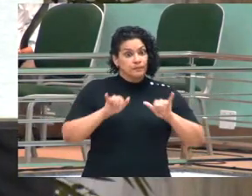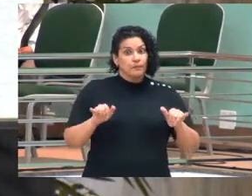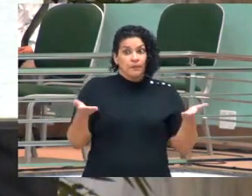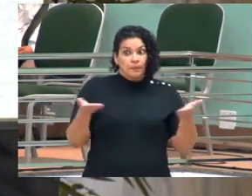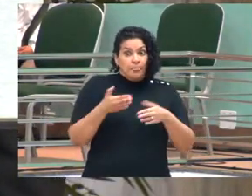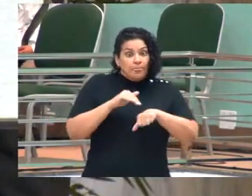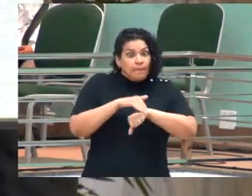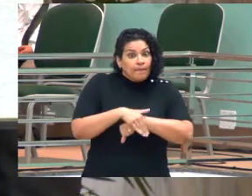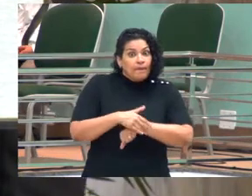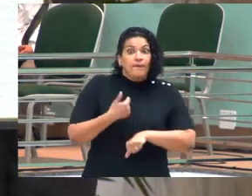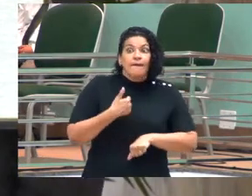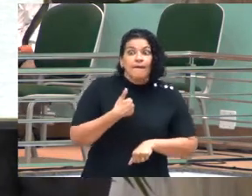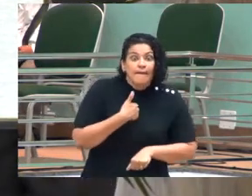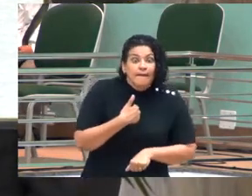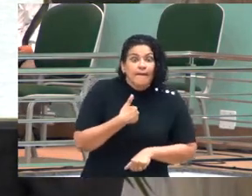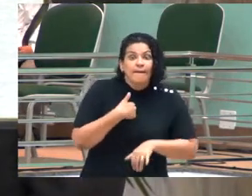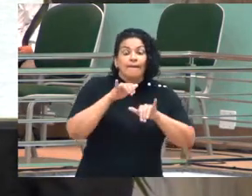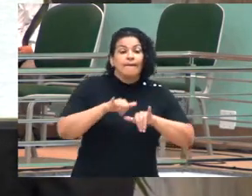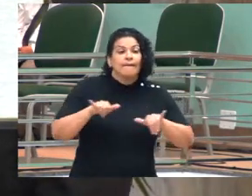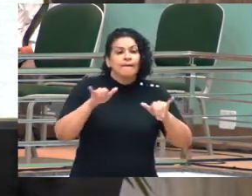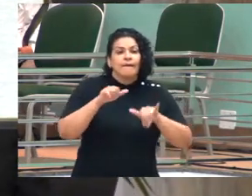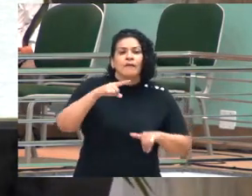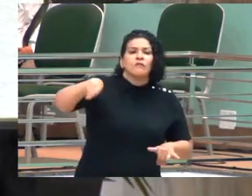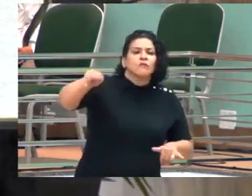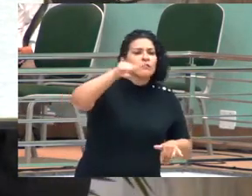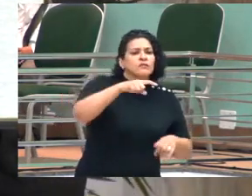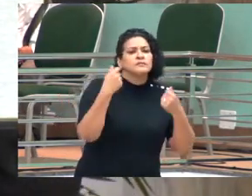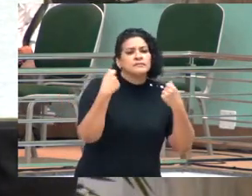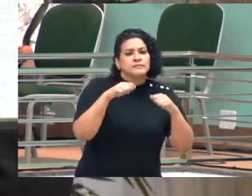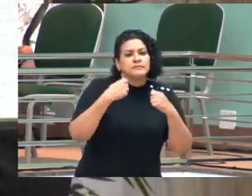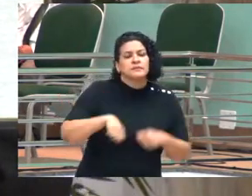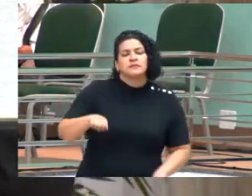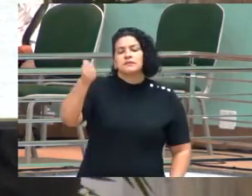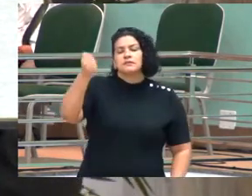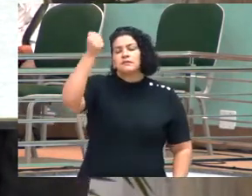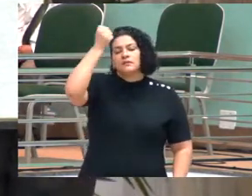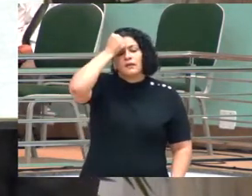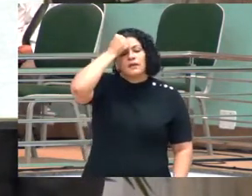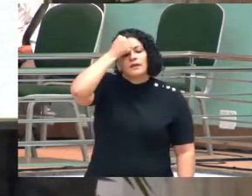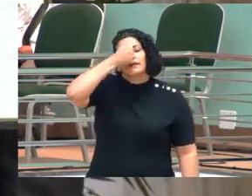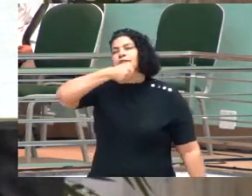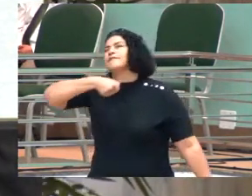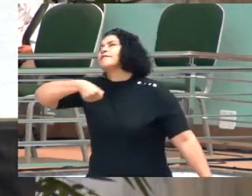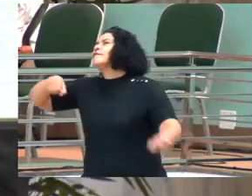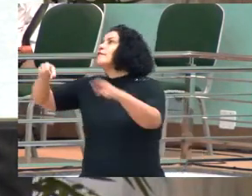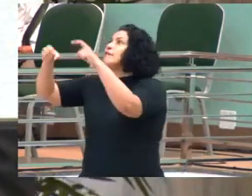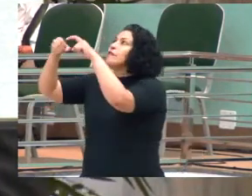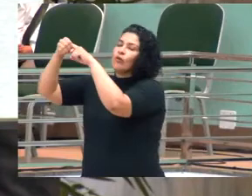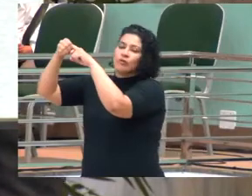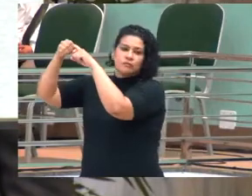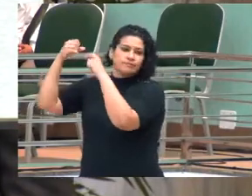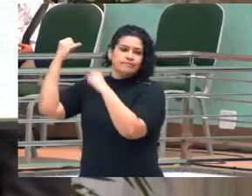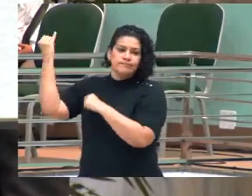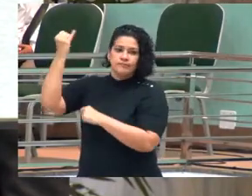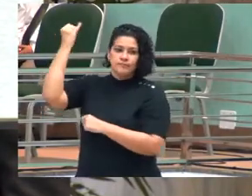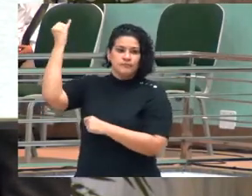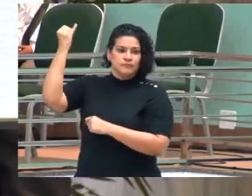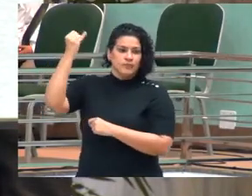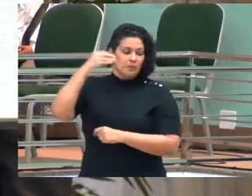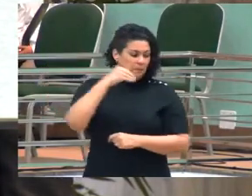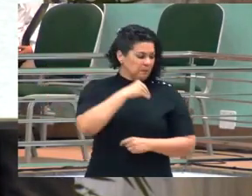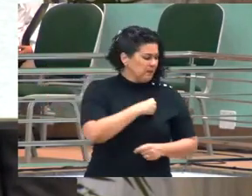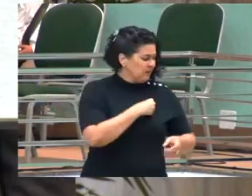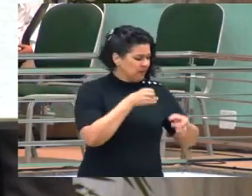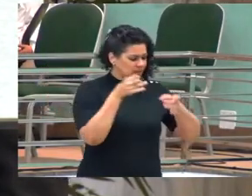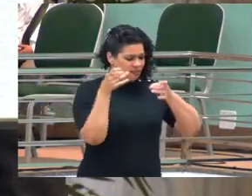nesta noite. Volte para o Senhor Jesus e tenha vida com Ele. Abandone o seu